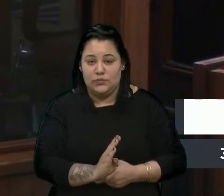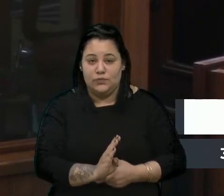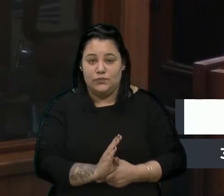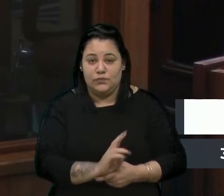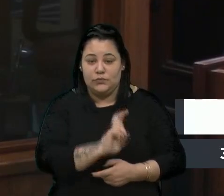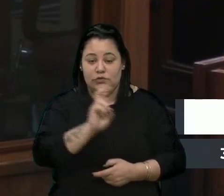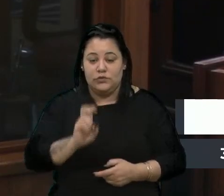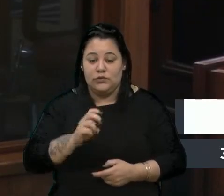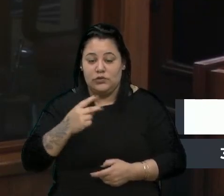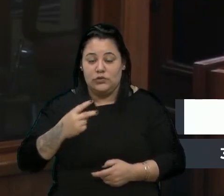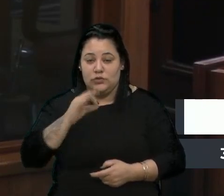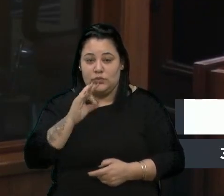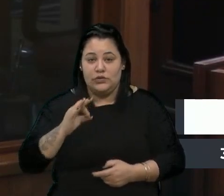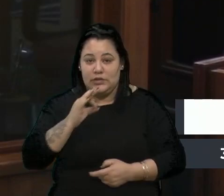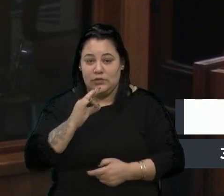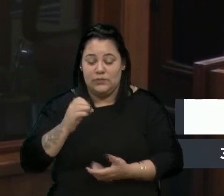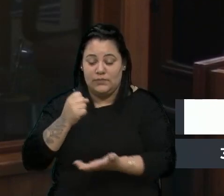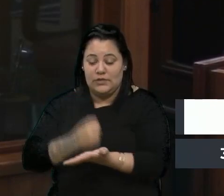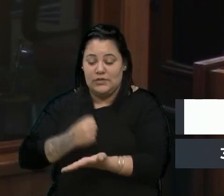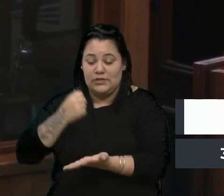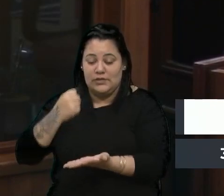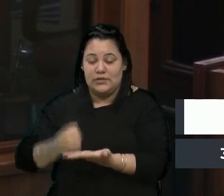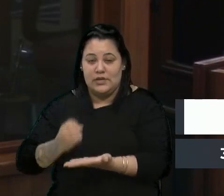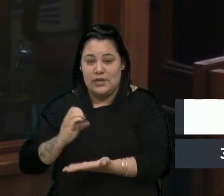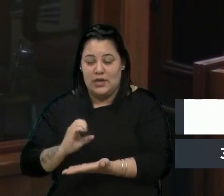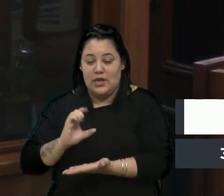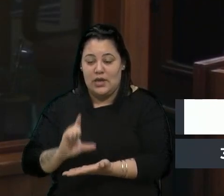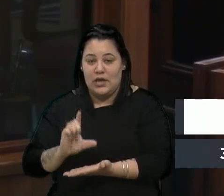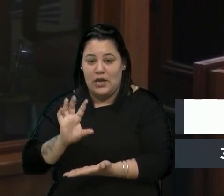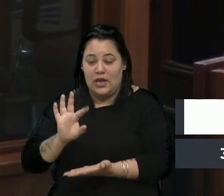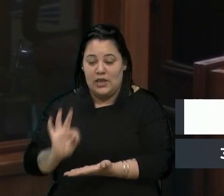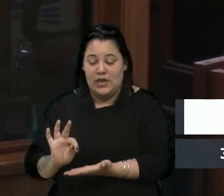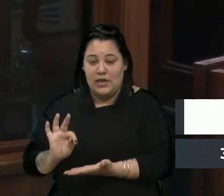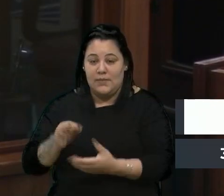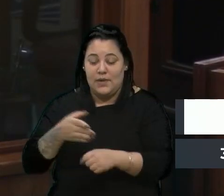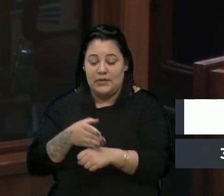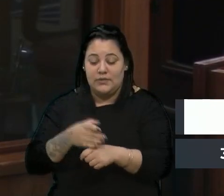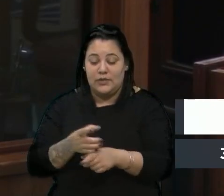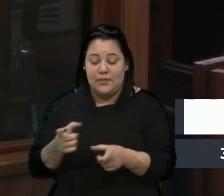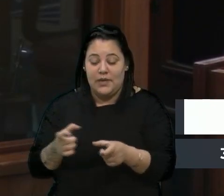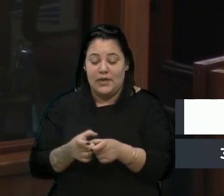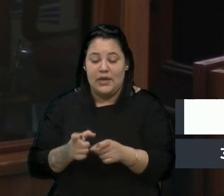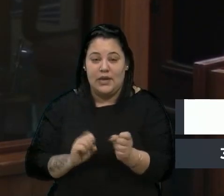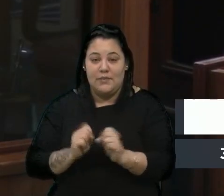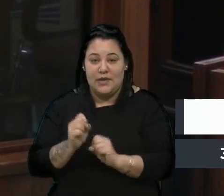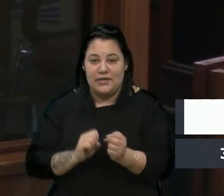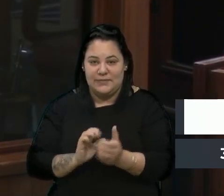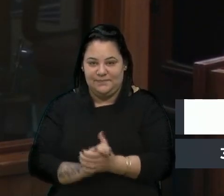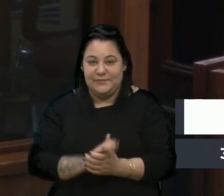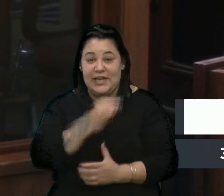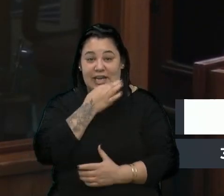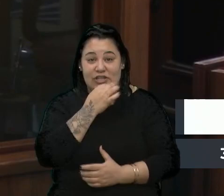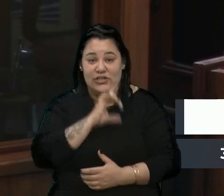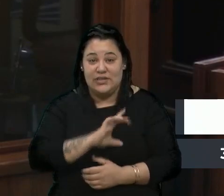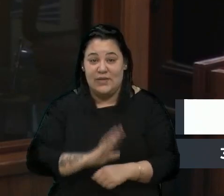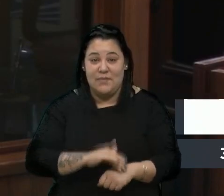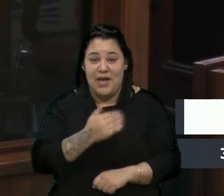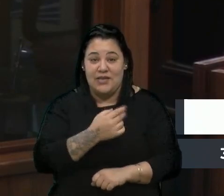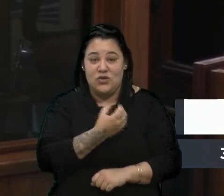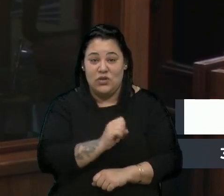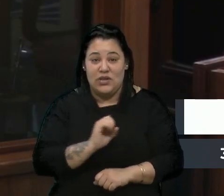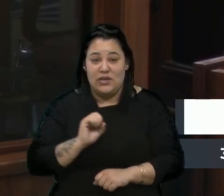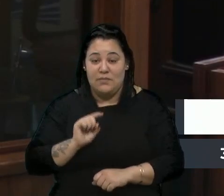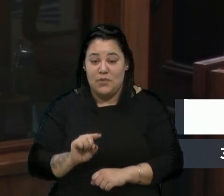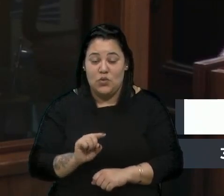52% das carteiras assinadas estão nas pequenas empresas. Caxias tem mais de 80 mil